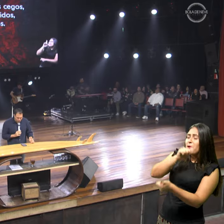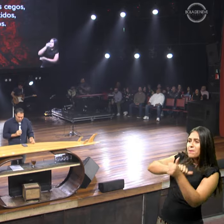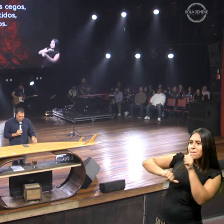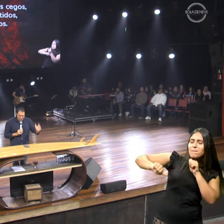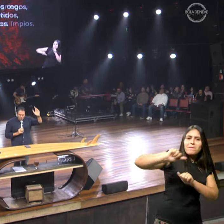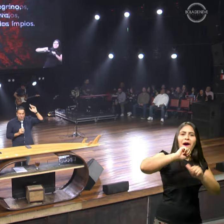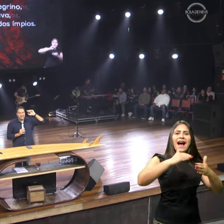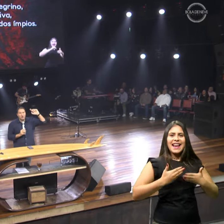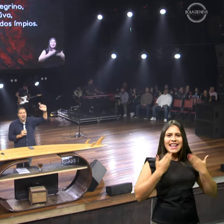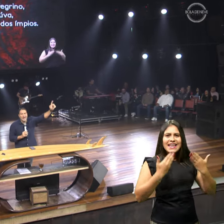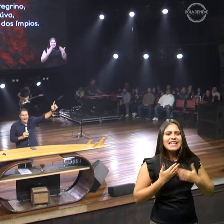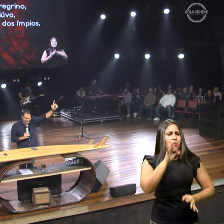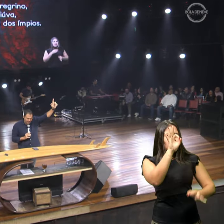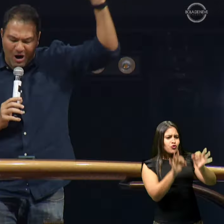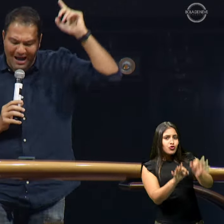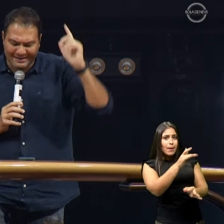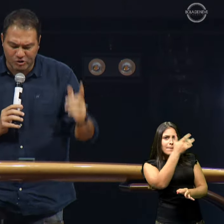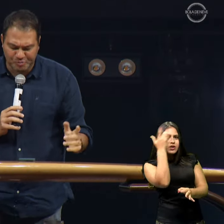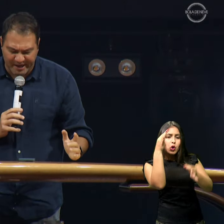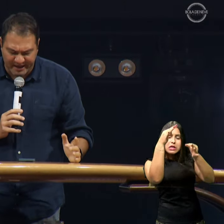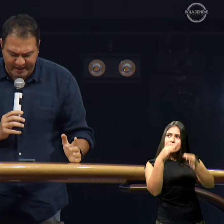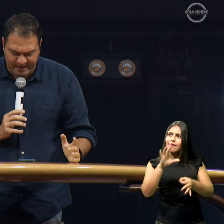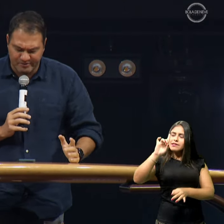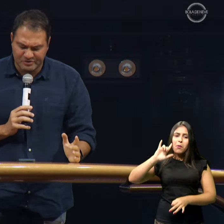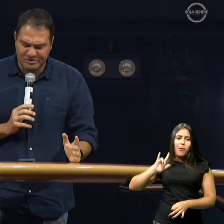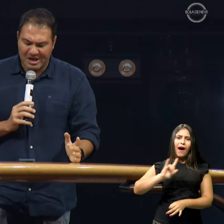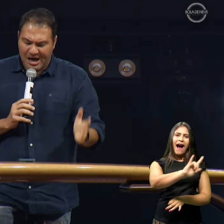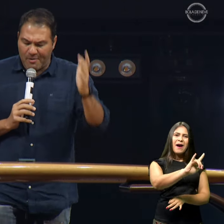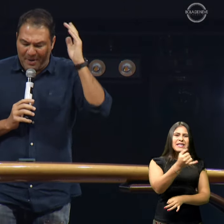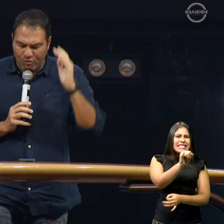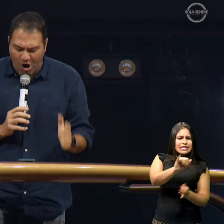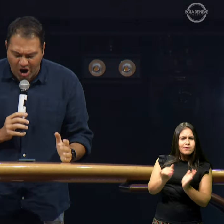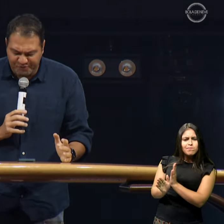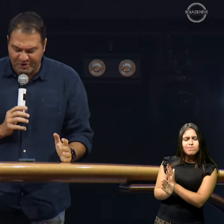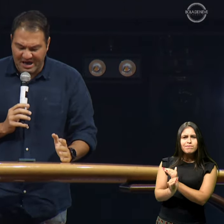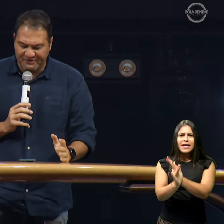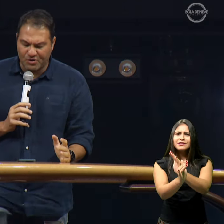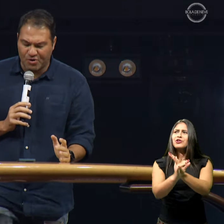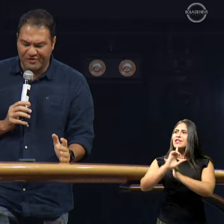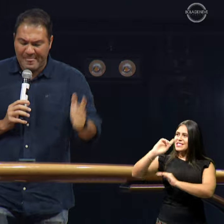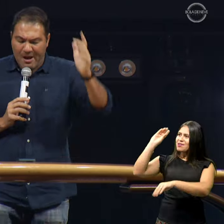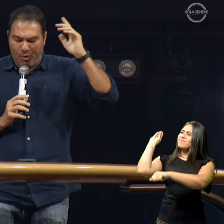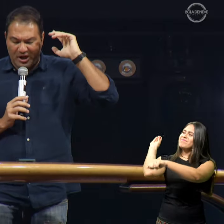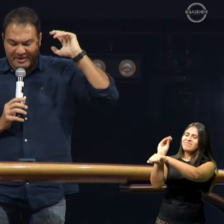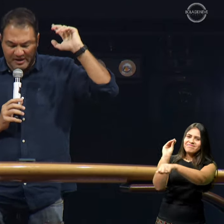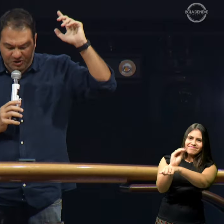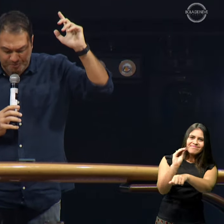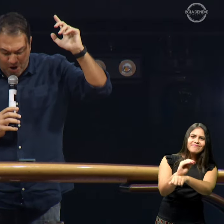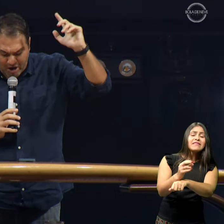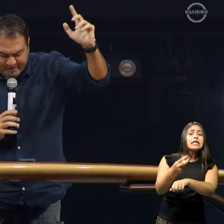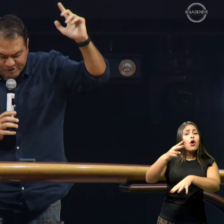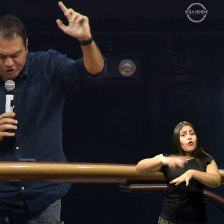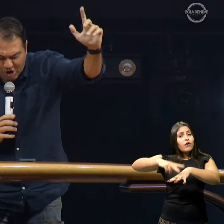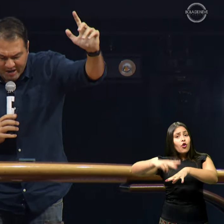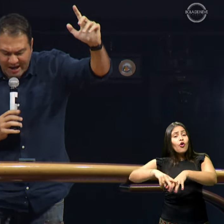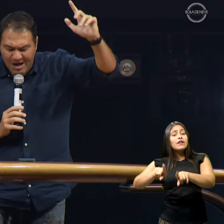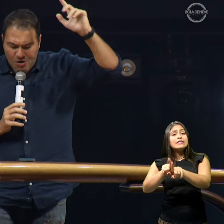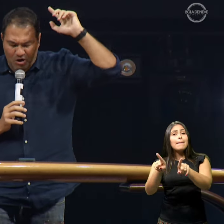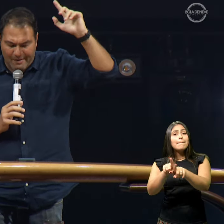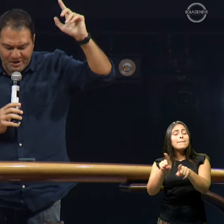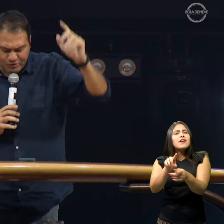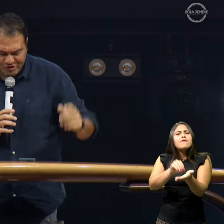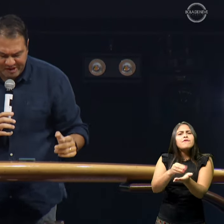os justos, o Senhor ama e guarda os peregrinos, ampara o órfão e a viúva, porém